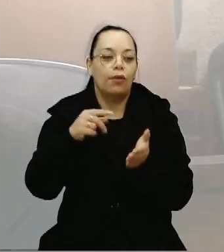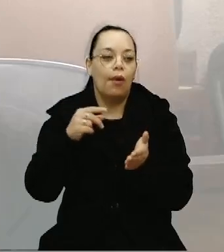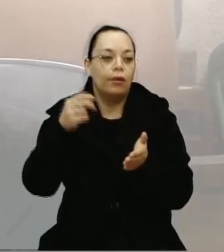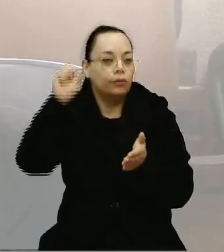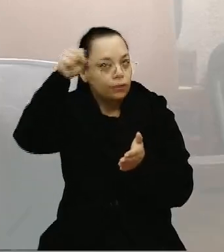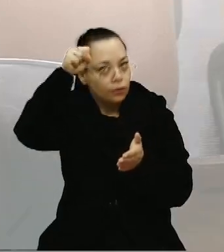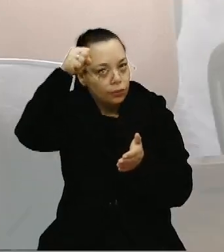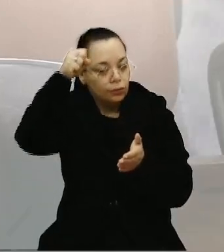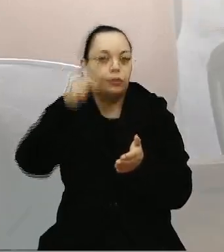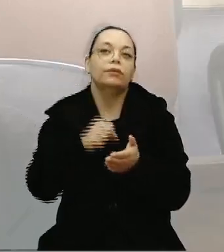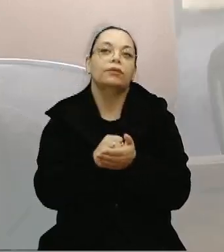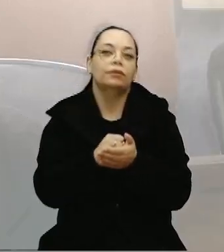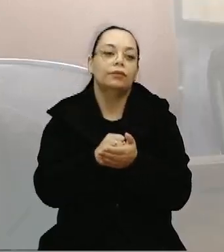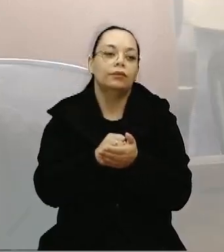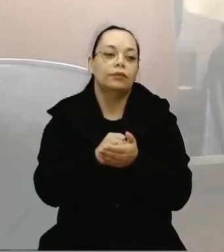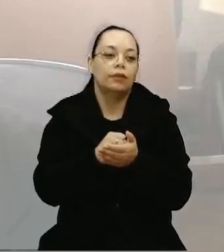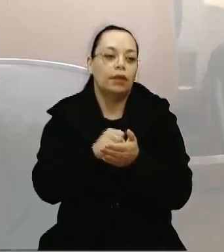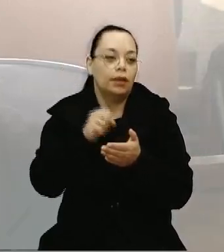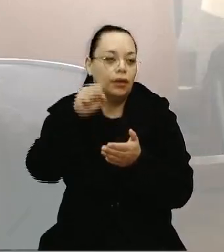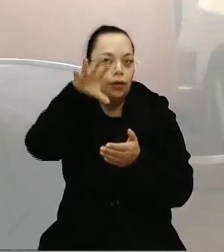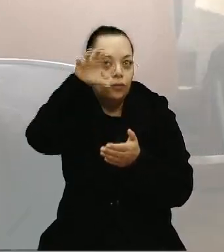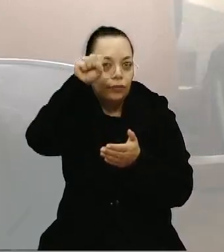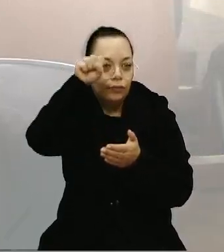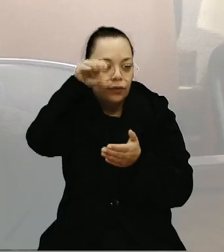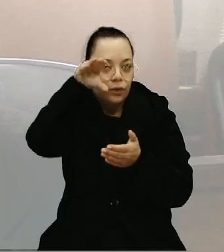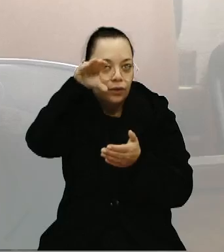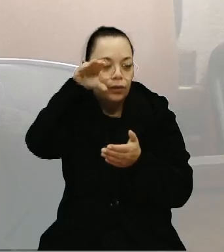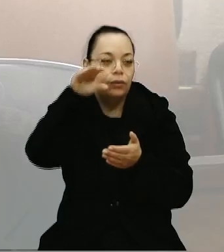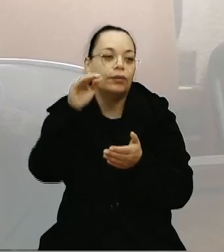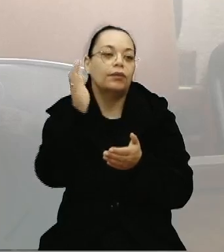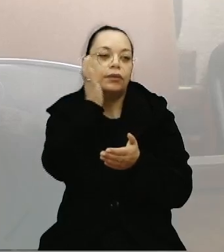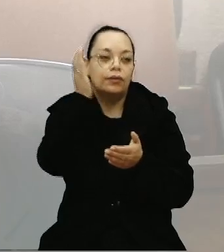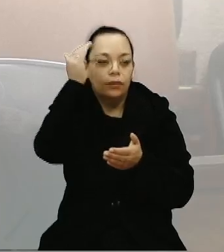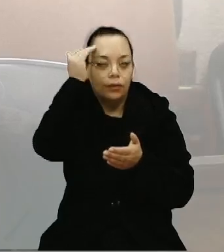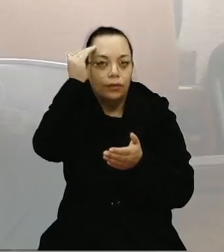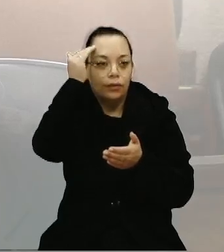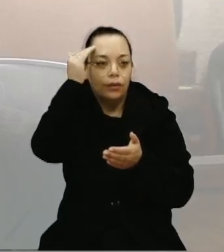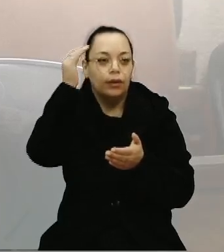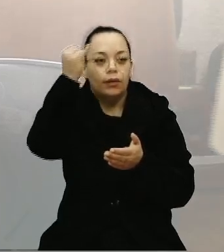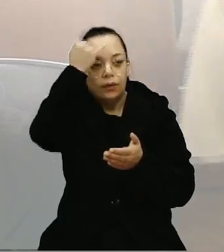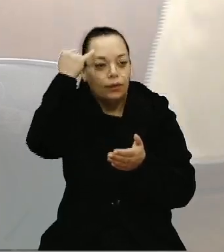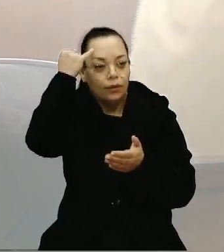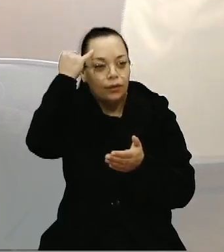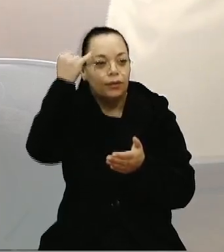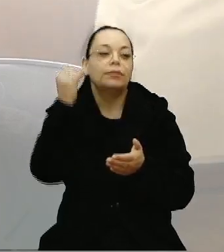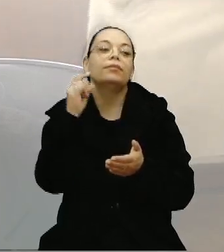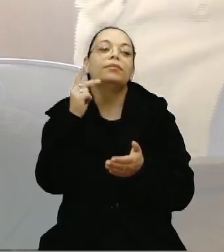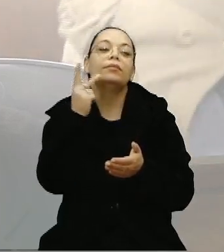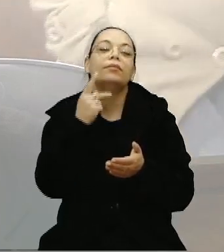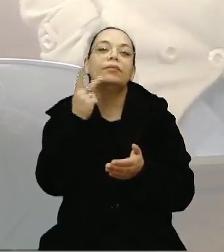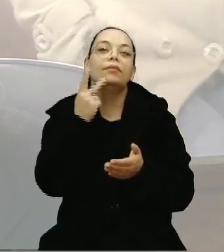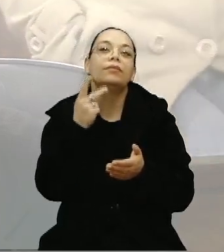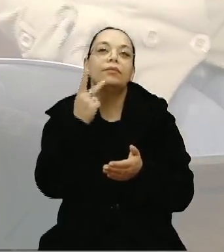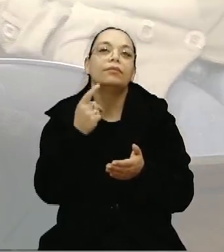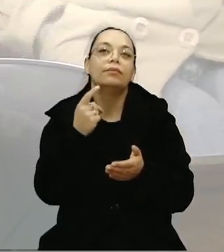Xuxa, Elisandro Fiuza, Felipe Grêmio Maier, D'Ambros, Renato Oliveira,